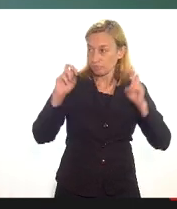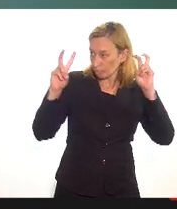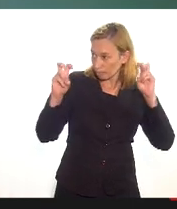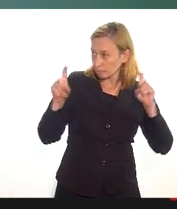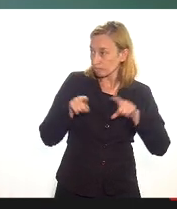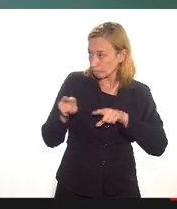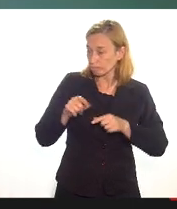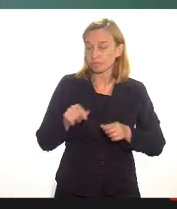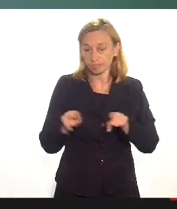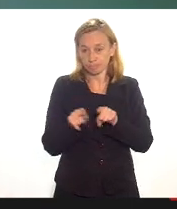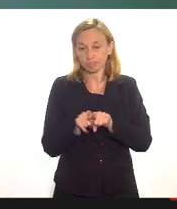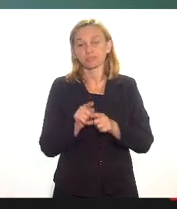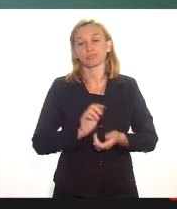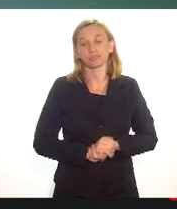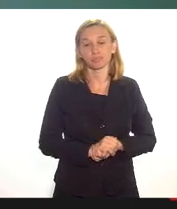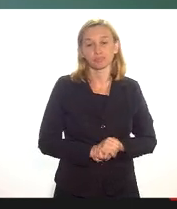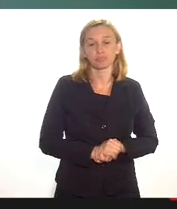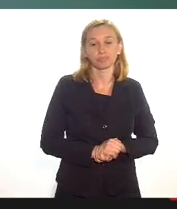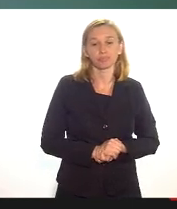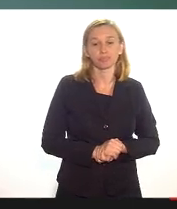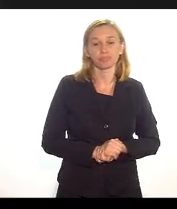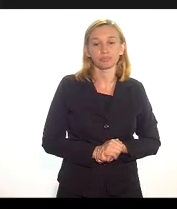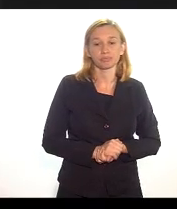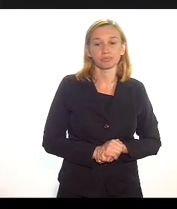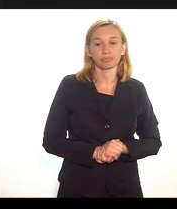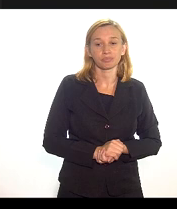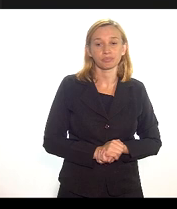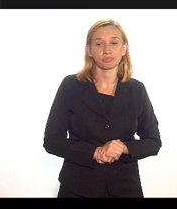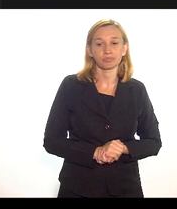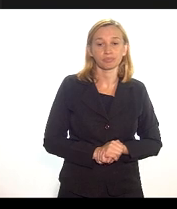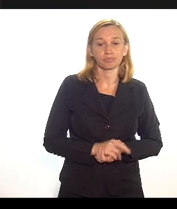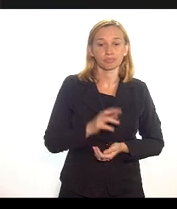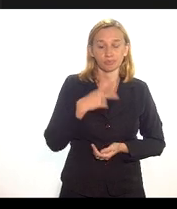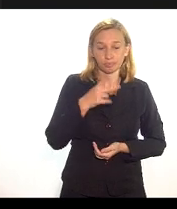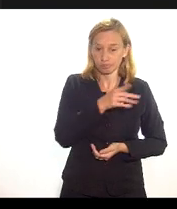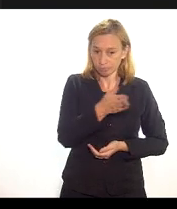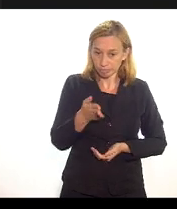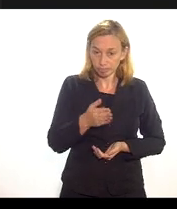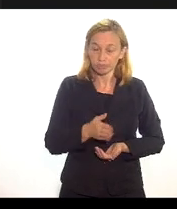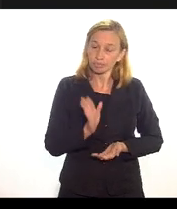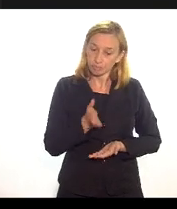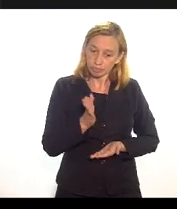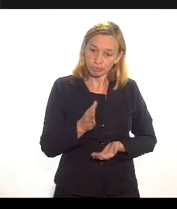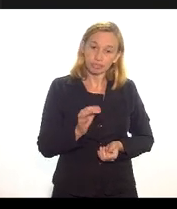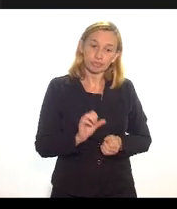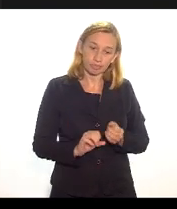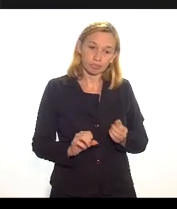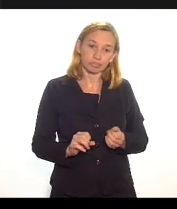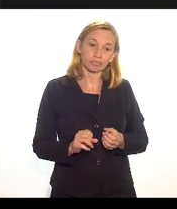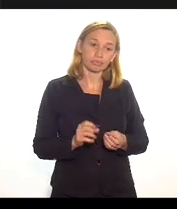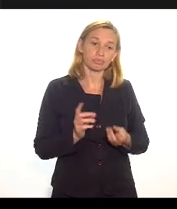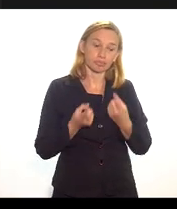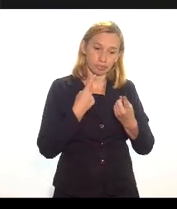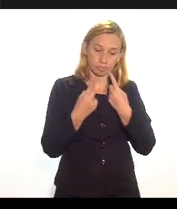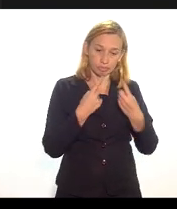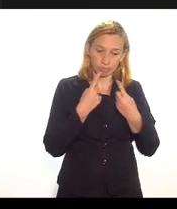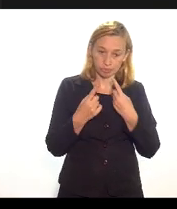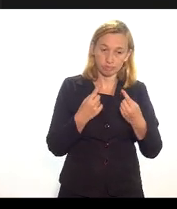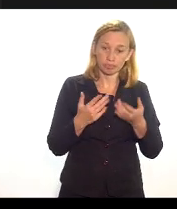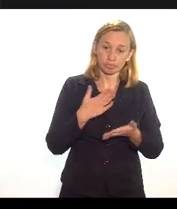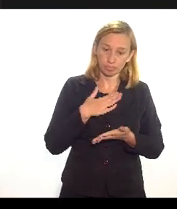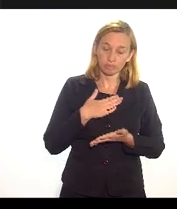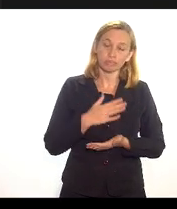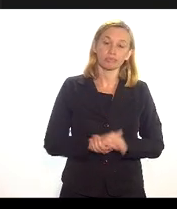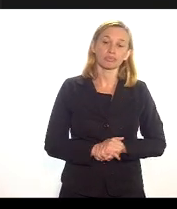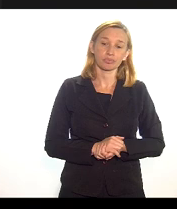aqui para esse grupo, ok? Eu citei vocês porque vocês já fizeram uma rodada de debate comigo